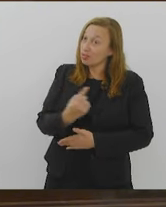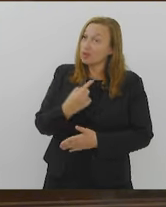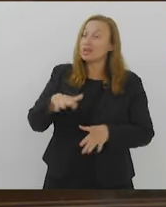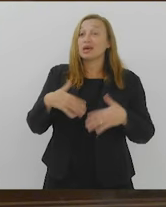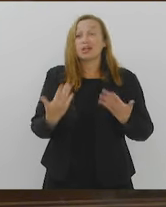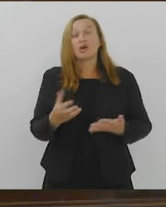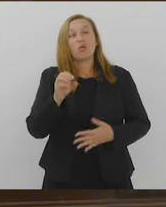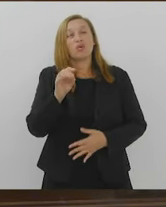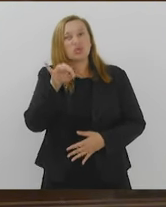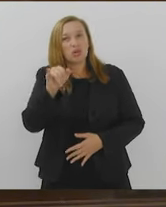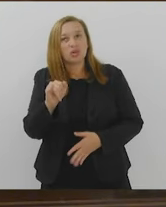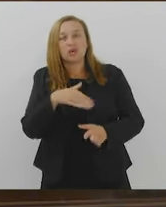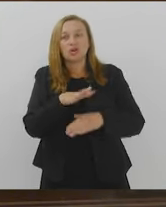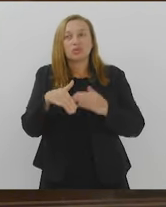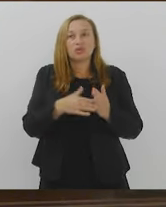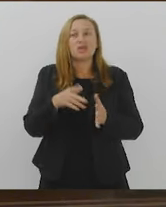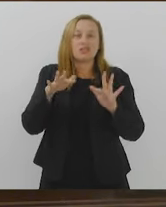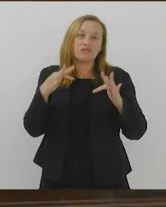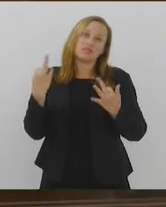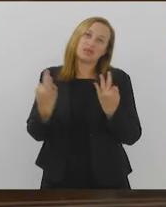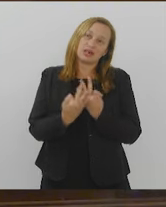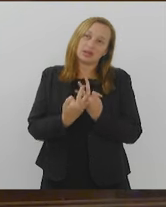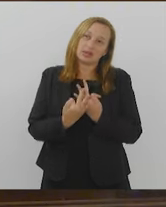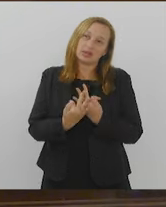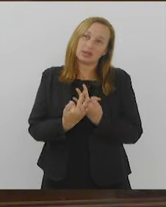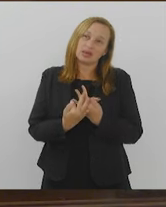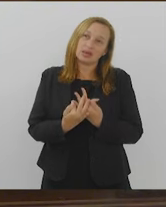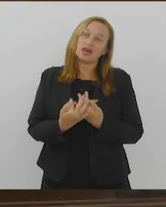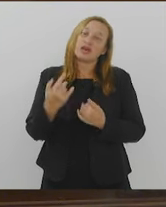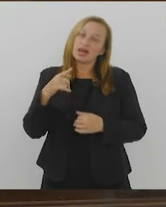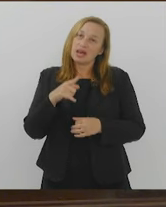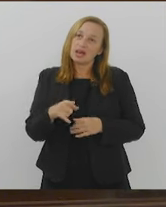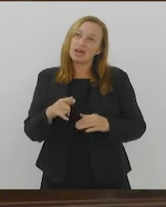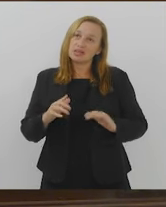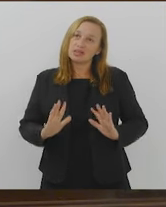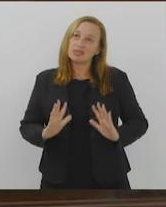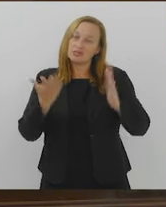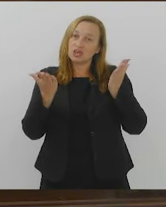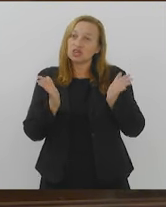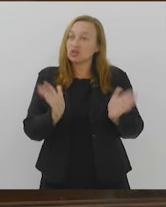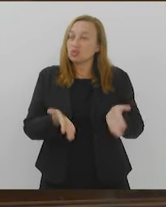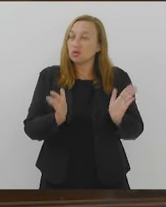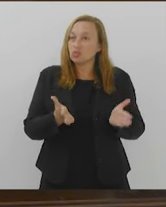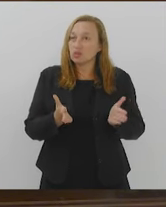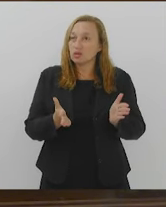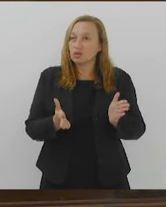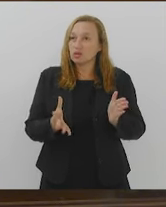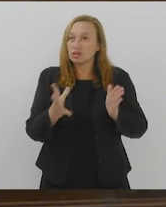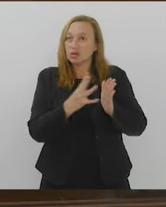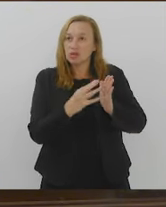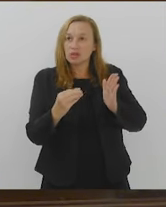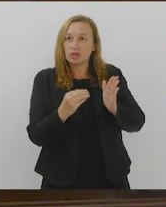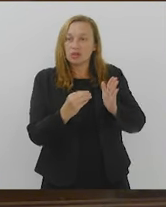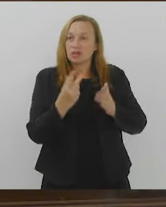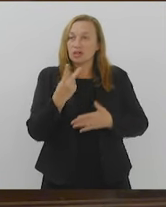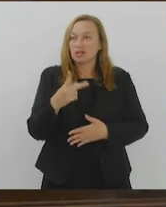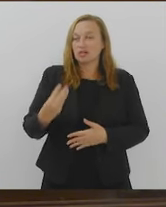Otônio, toda a família Otônio de Paula, esse evento que está aqui hoje é a cara e o espírito do seu pai.